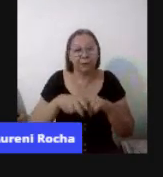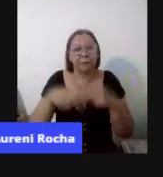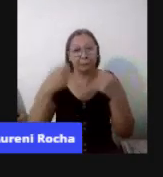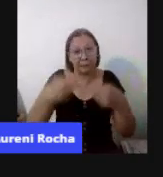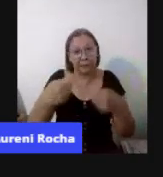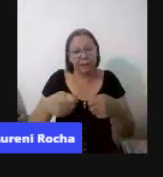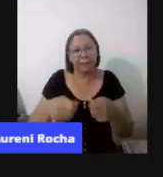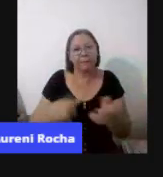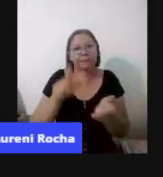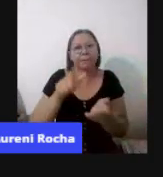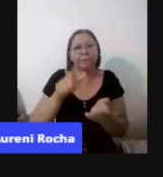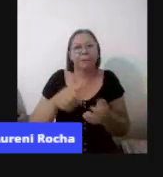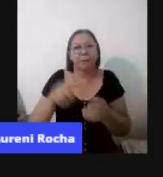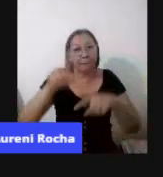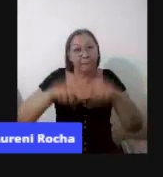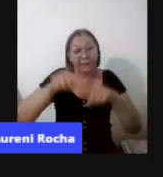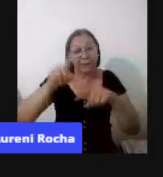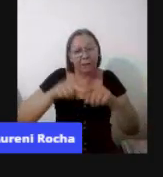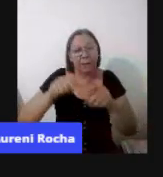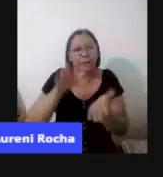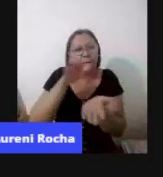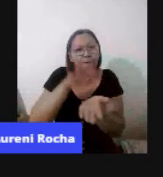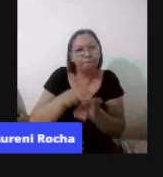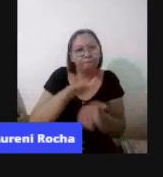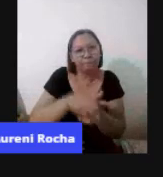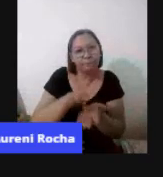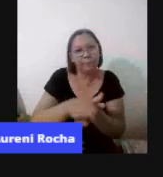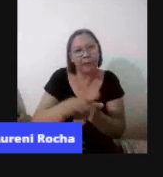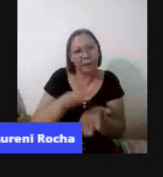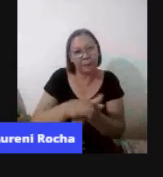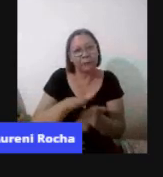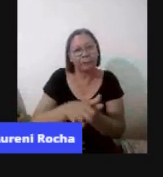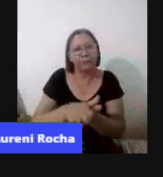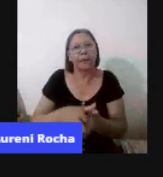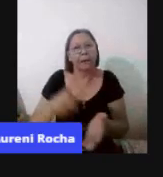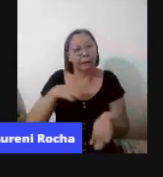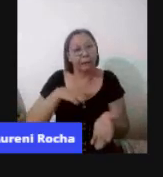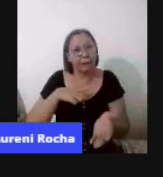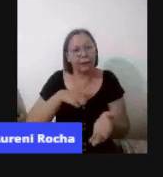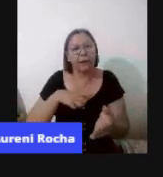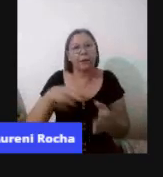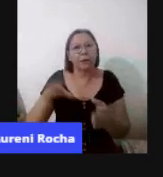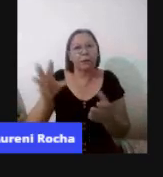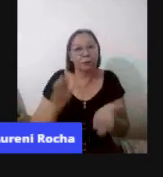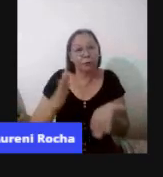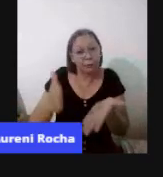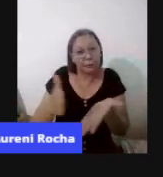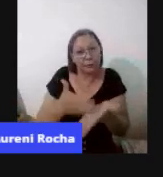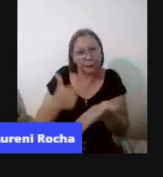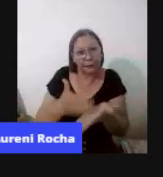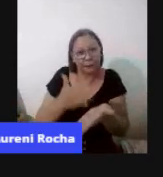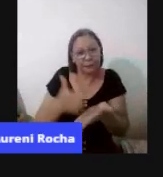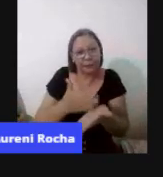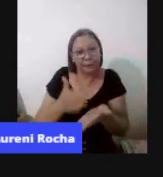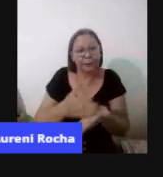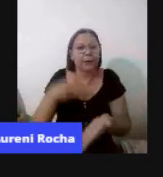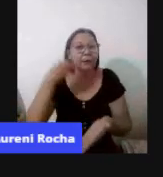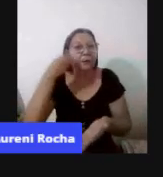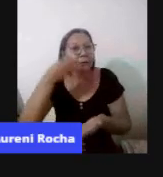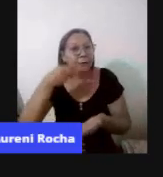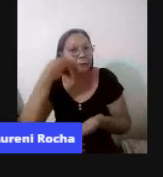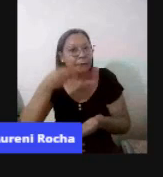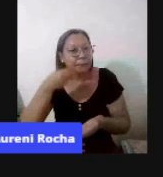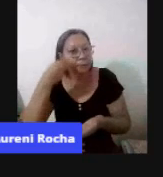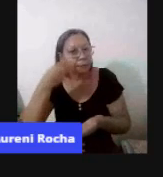certo? Então, é para isso que existem os nossos cadernos de atividades, os cadernos de experiência, que